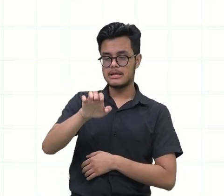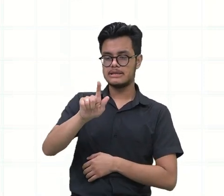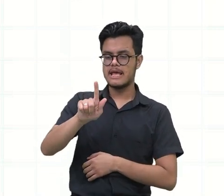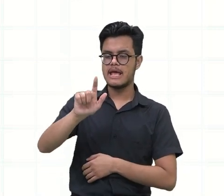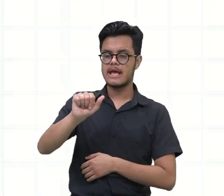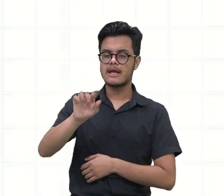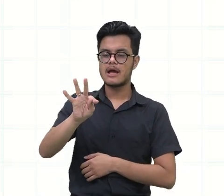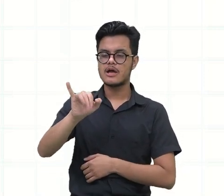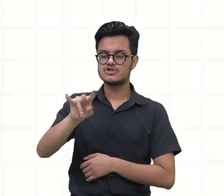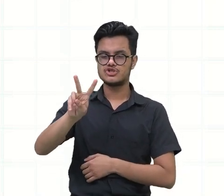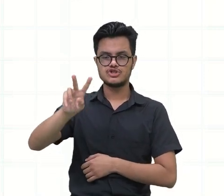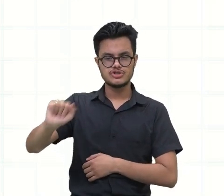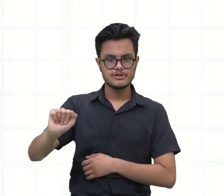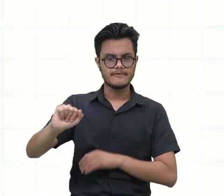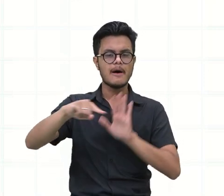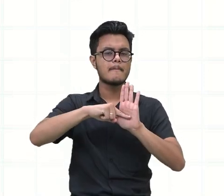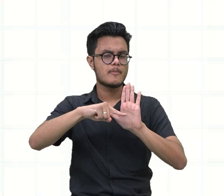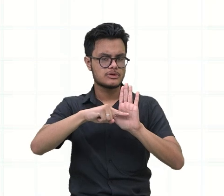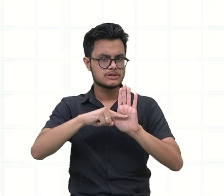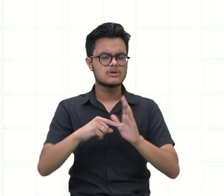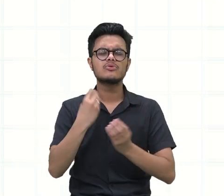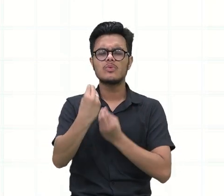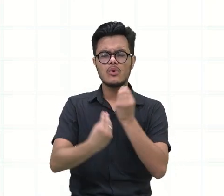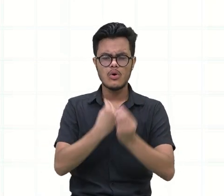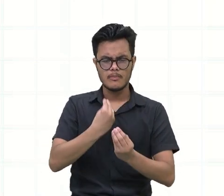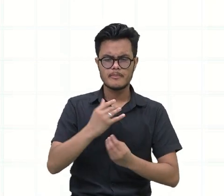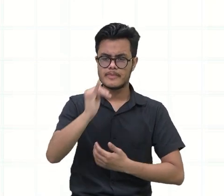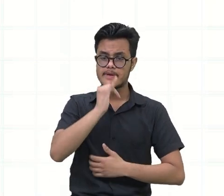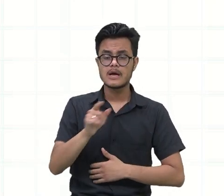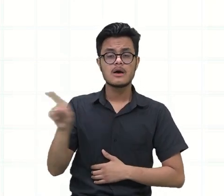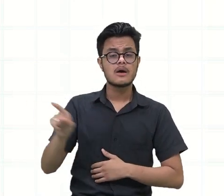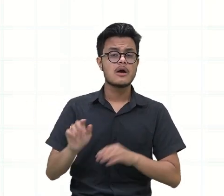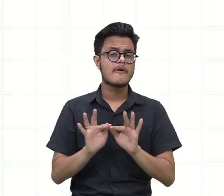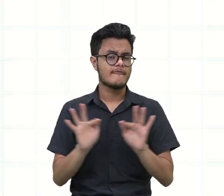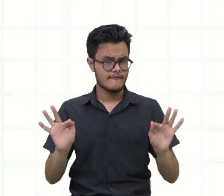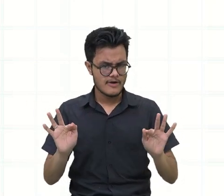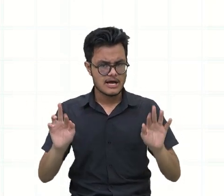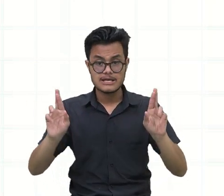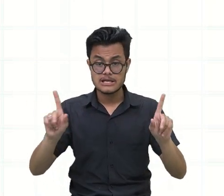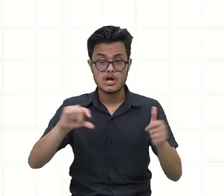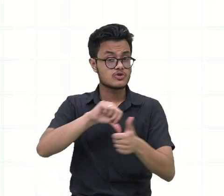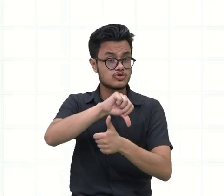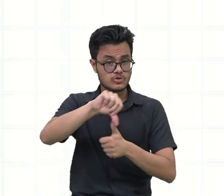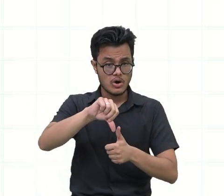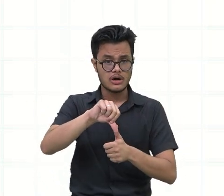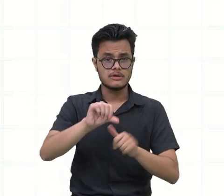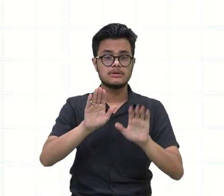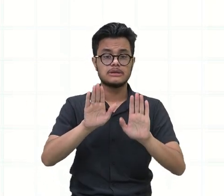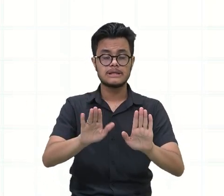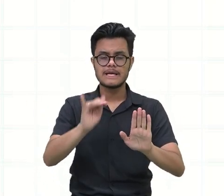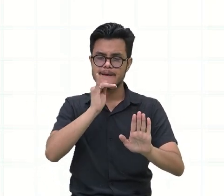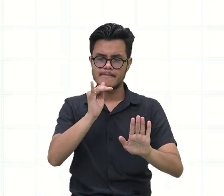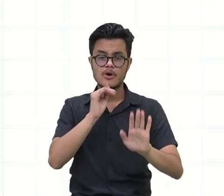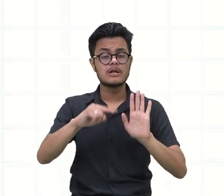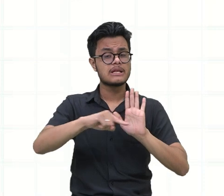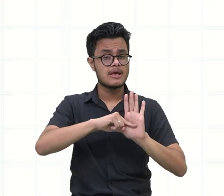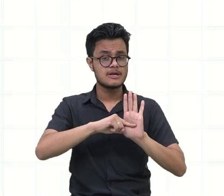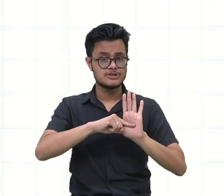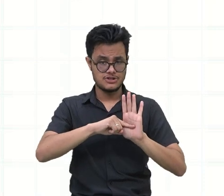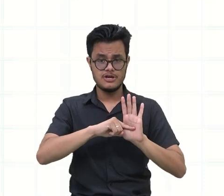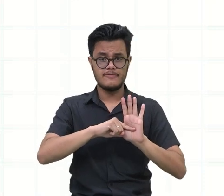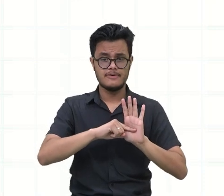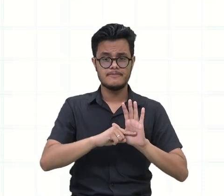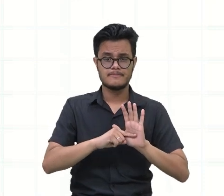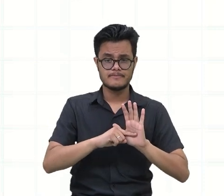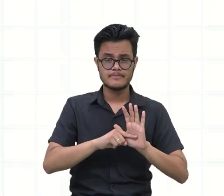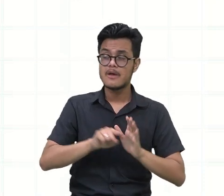observem que eu transformei, né, as frases declarativas afirmativas em negativas,